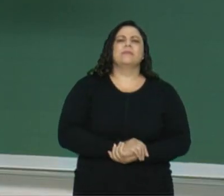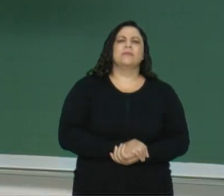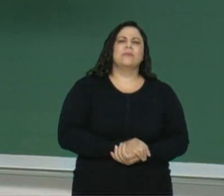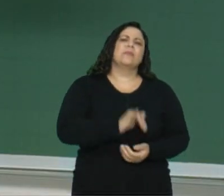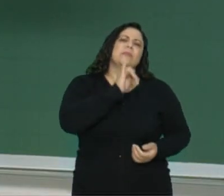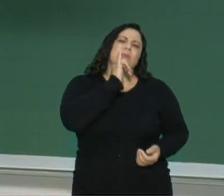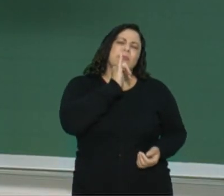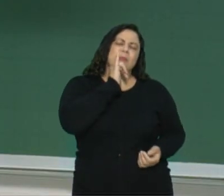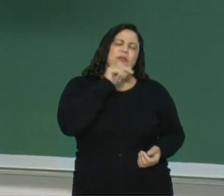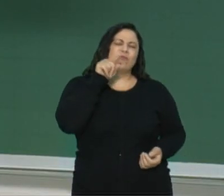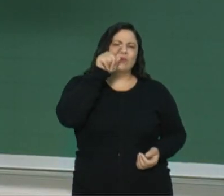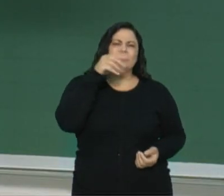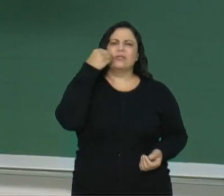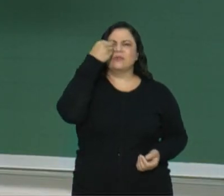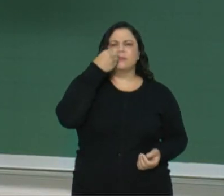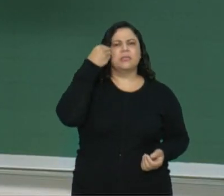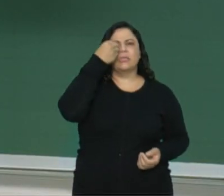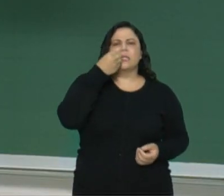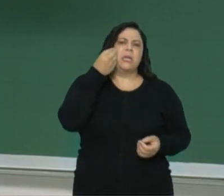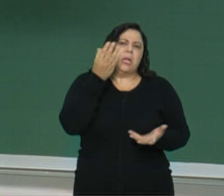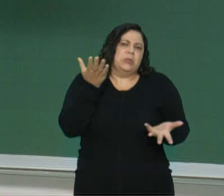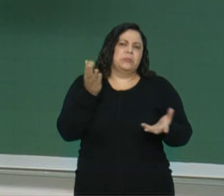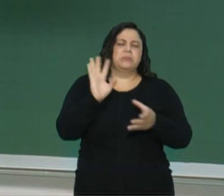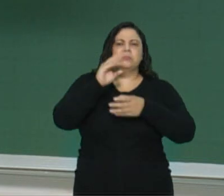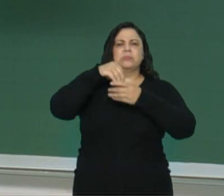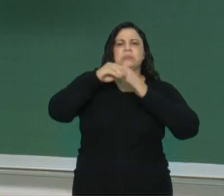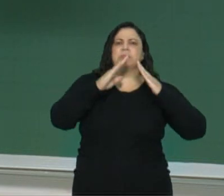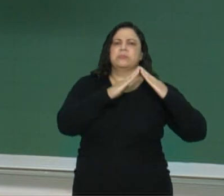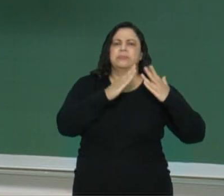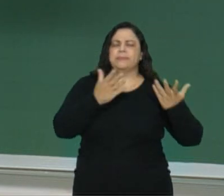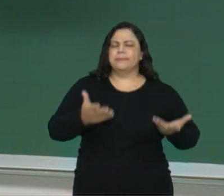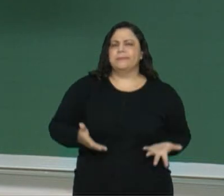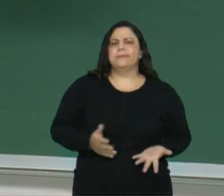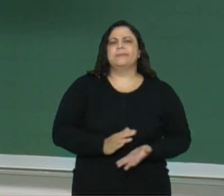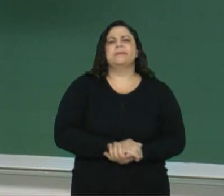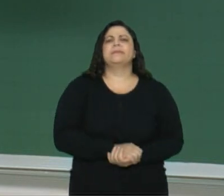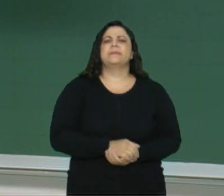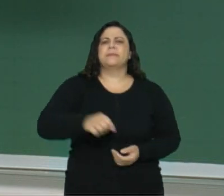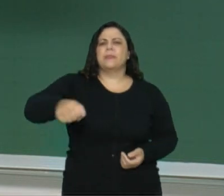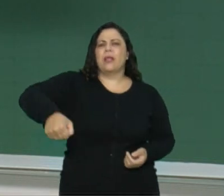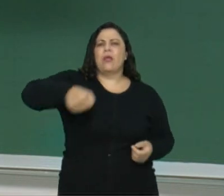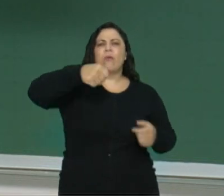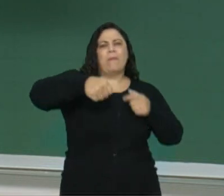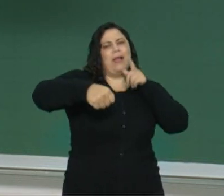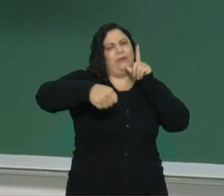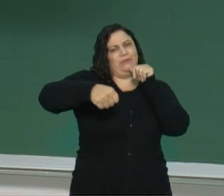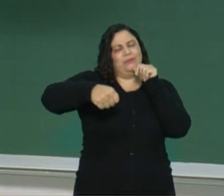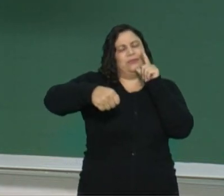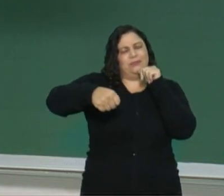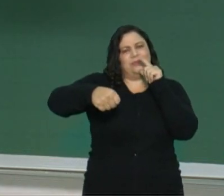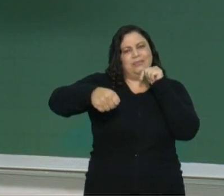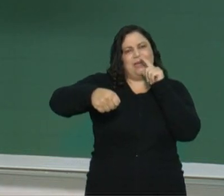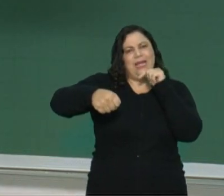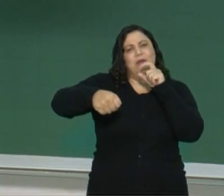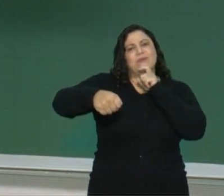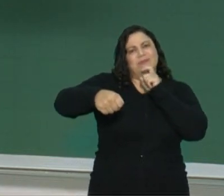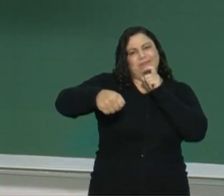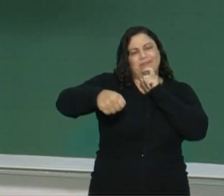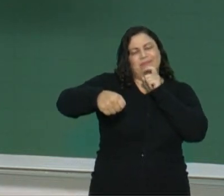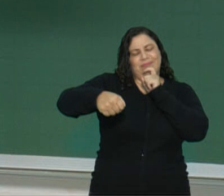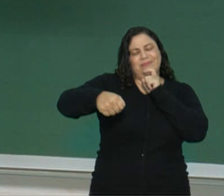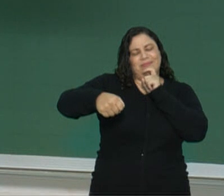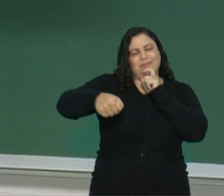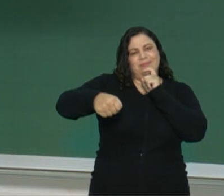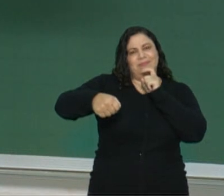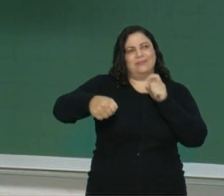fazer uma experiência simples na tua casa. Coloque um balde de água gelado,